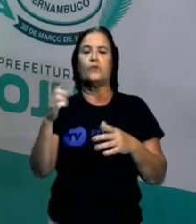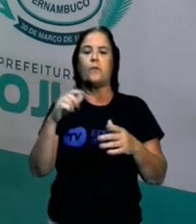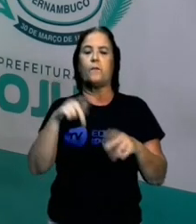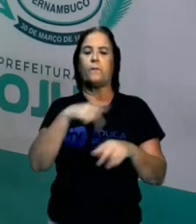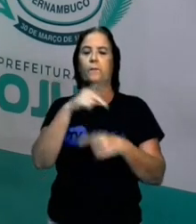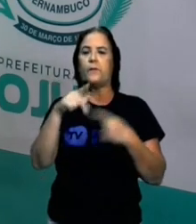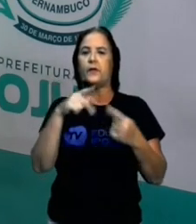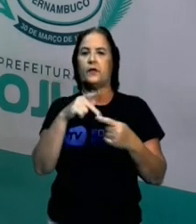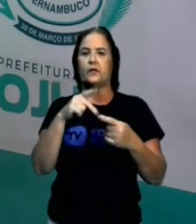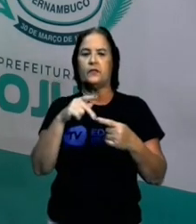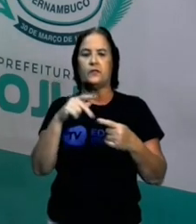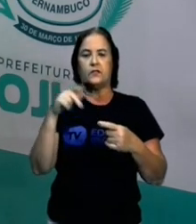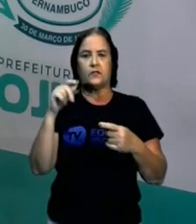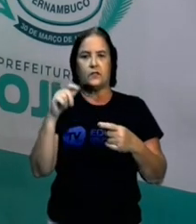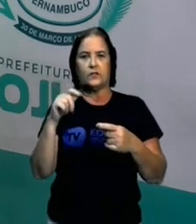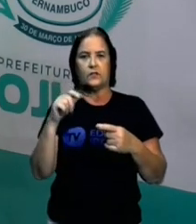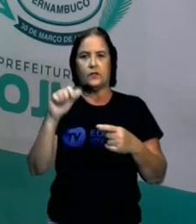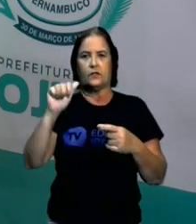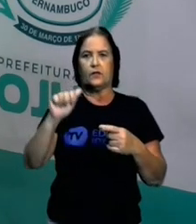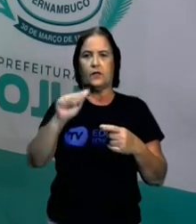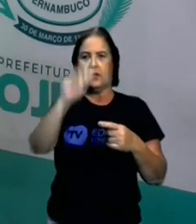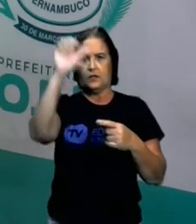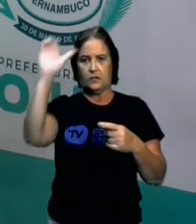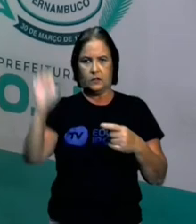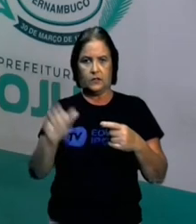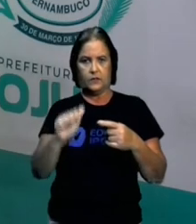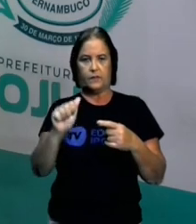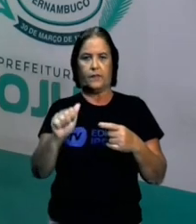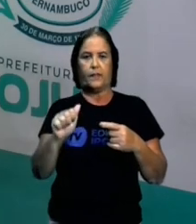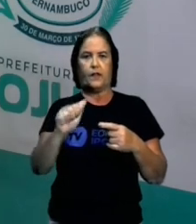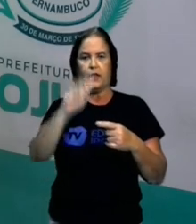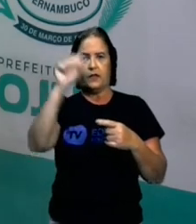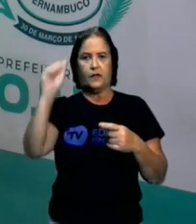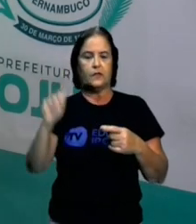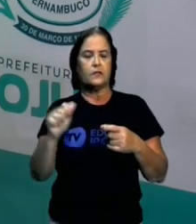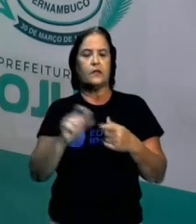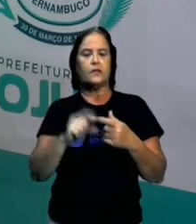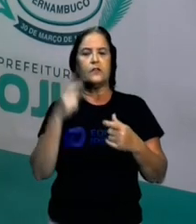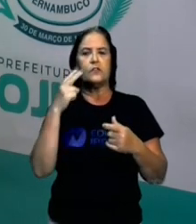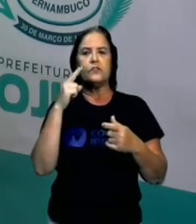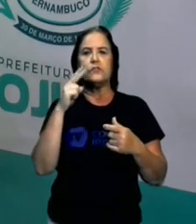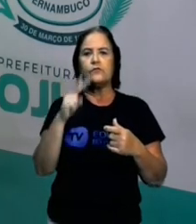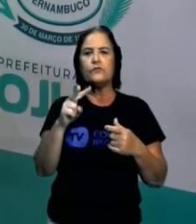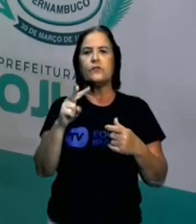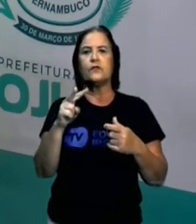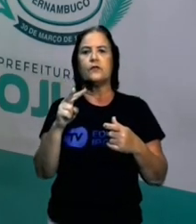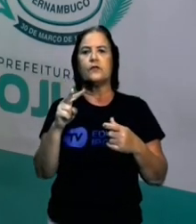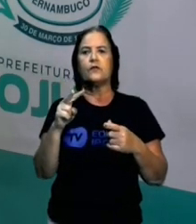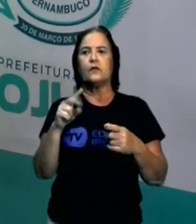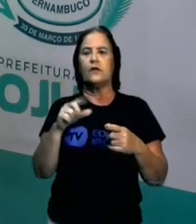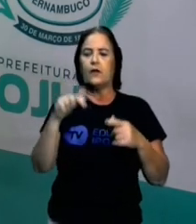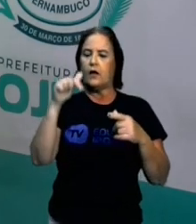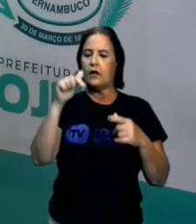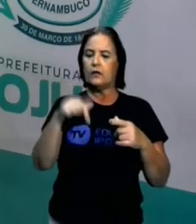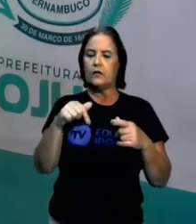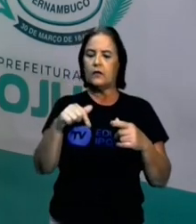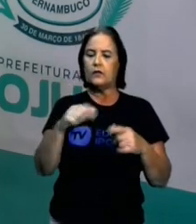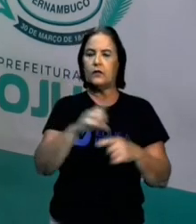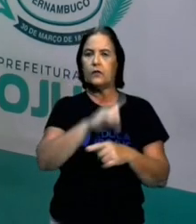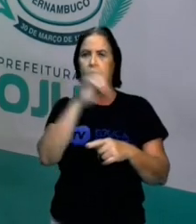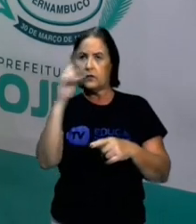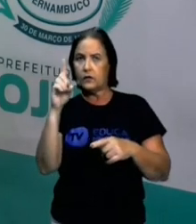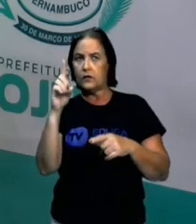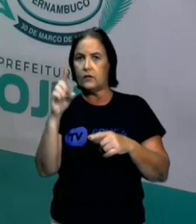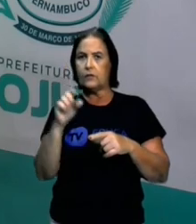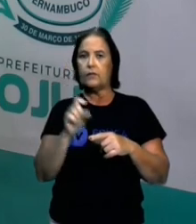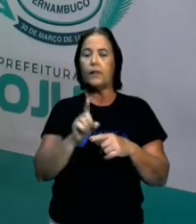aqui a transmissão a gente assiste durante o dia, mas lá já é noite, justamente por conta do fuso